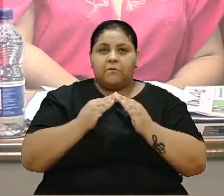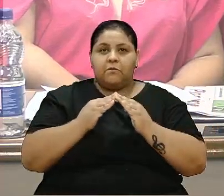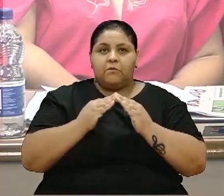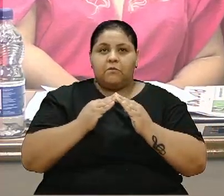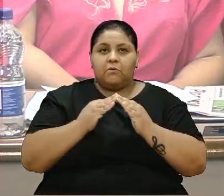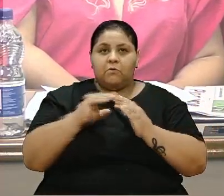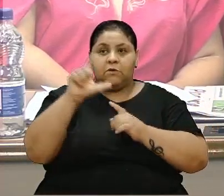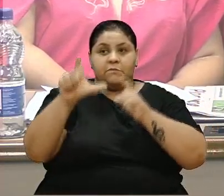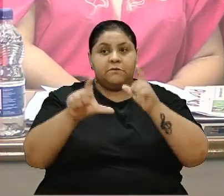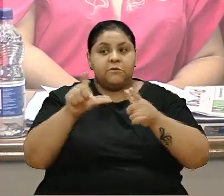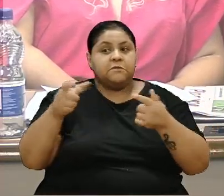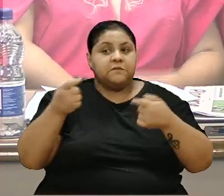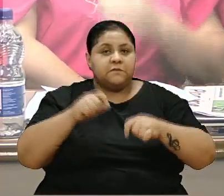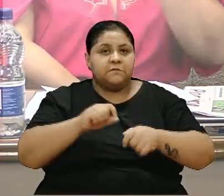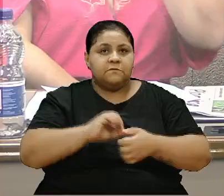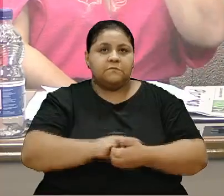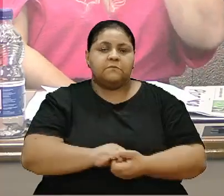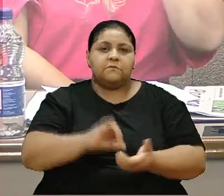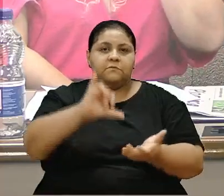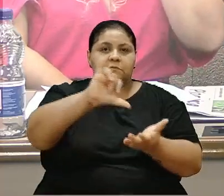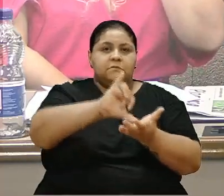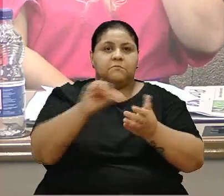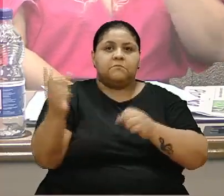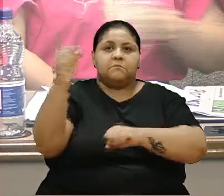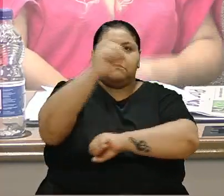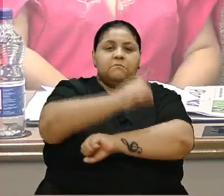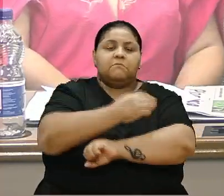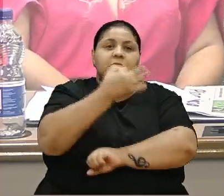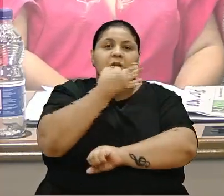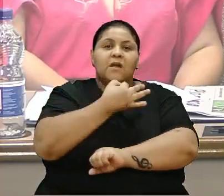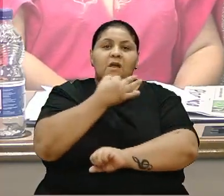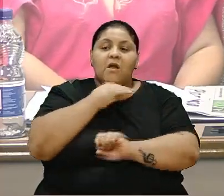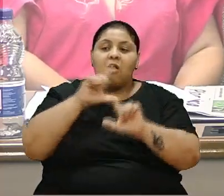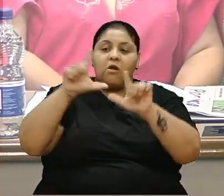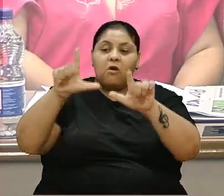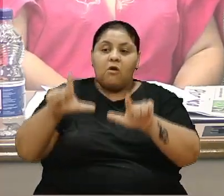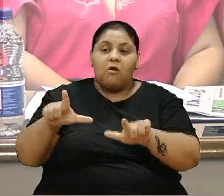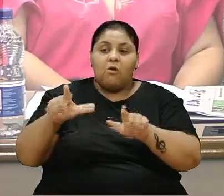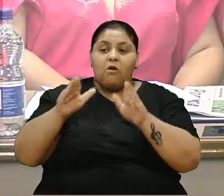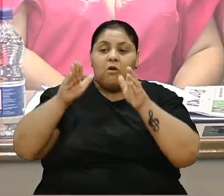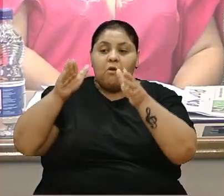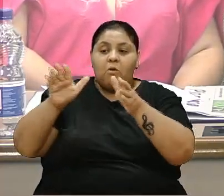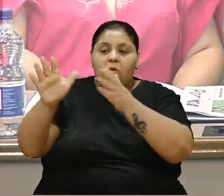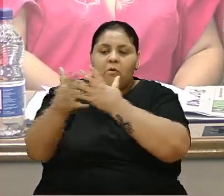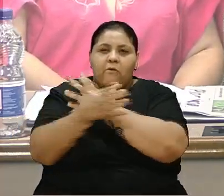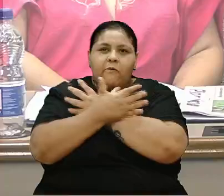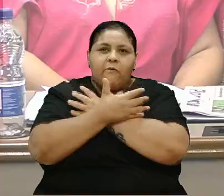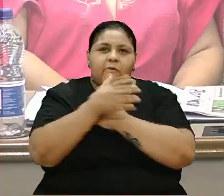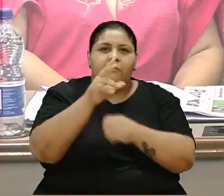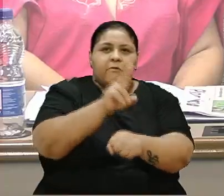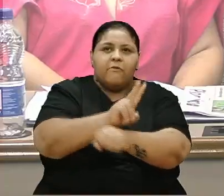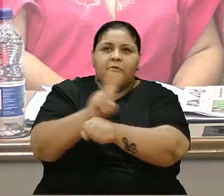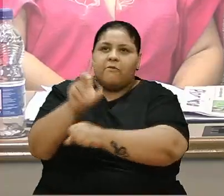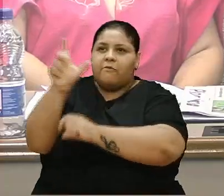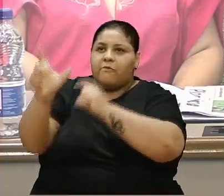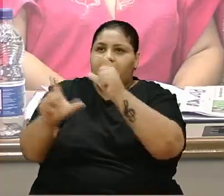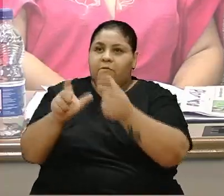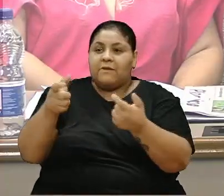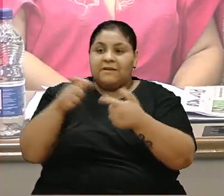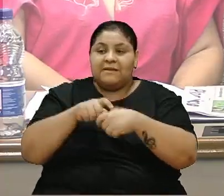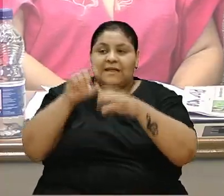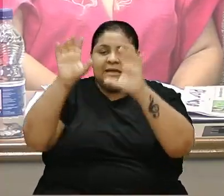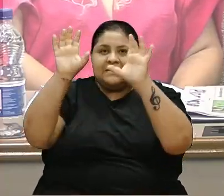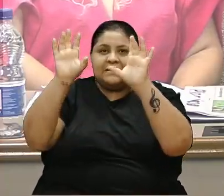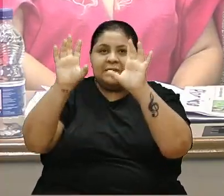assistidos. O Centro Dia Caxias ele é um espaço dedicado ao acolhimento e cuidado de pessoas com necessidades